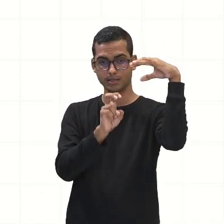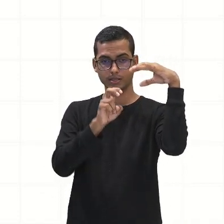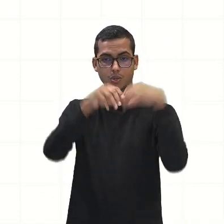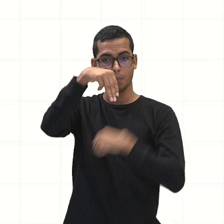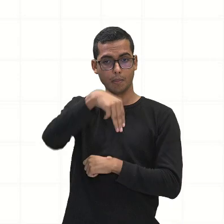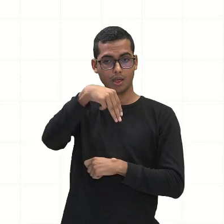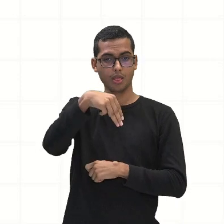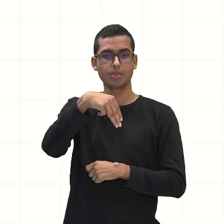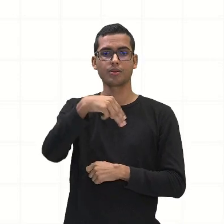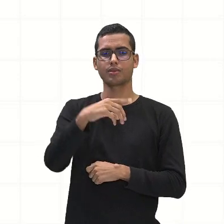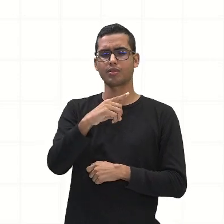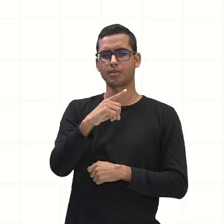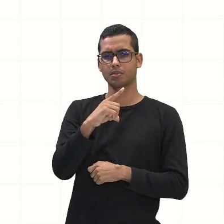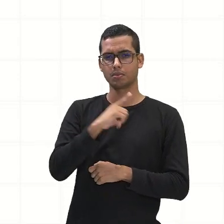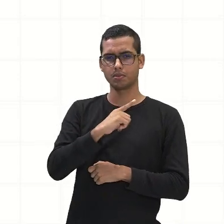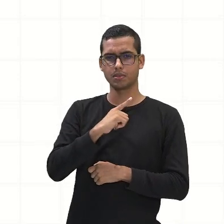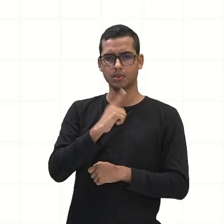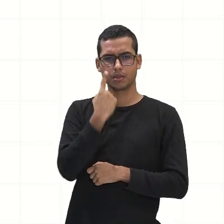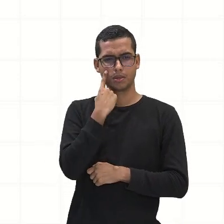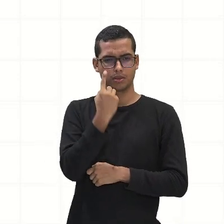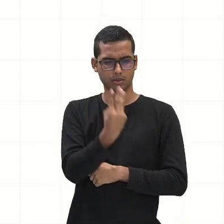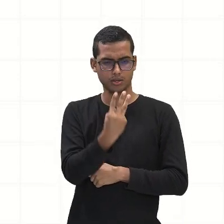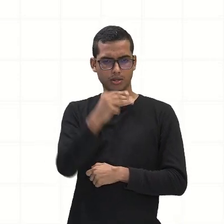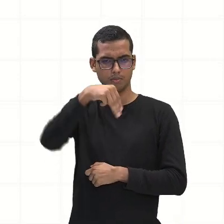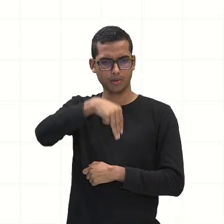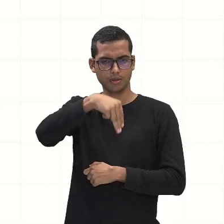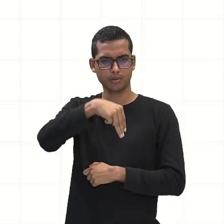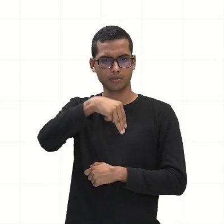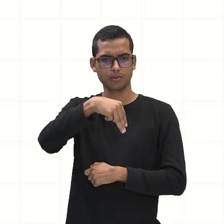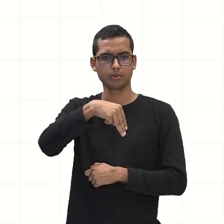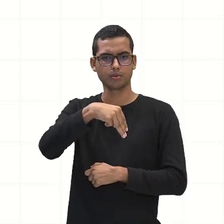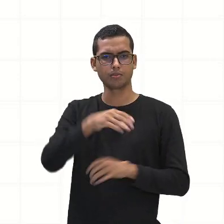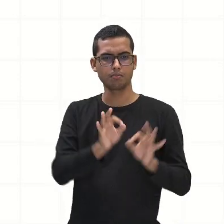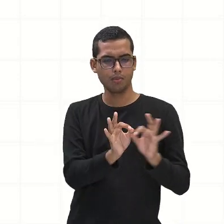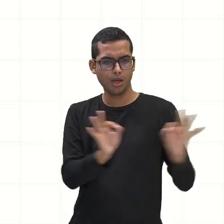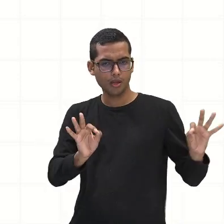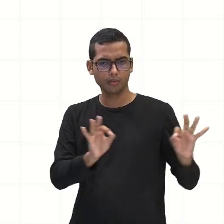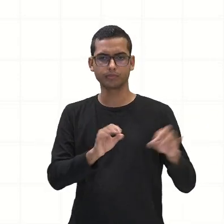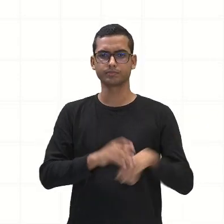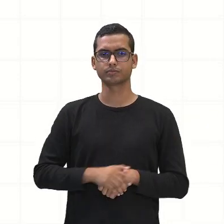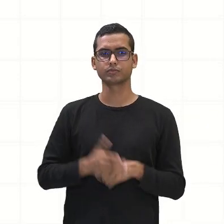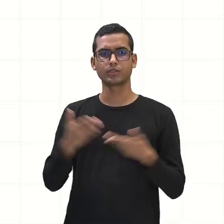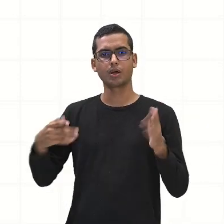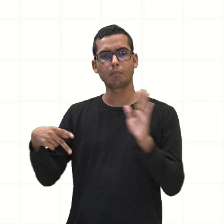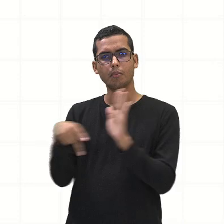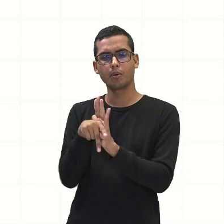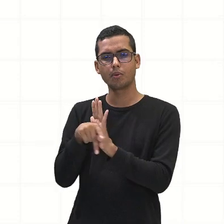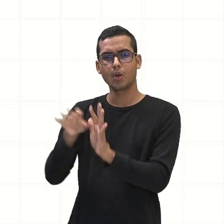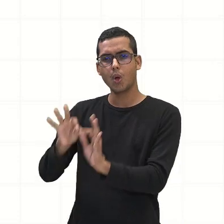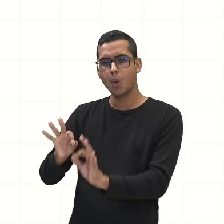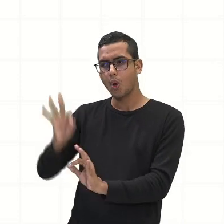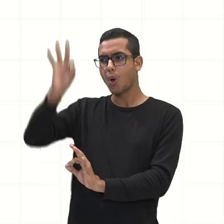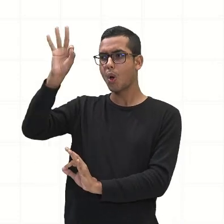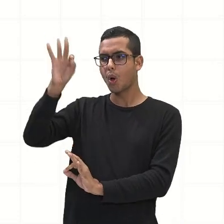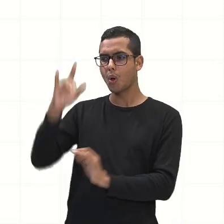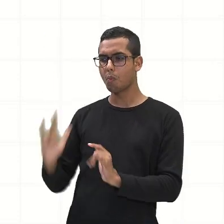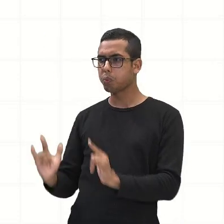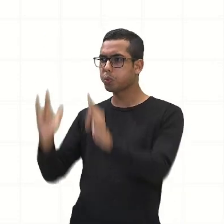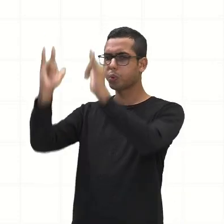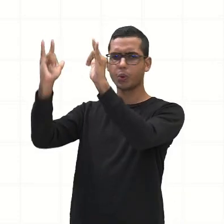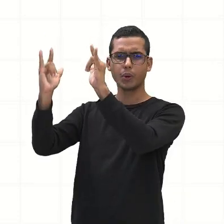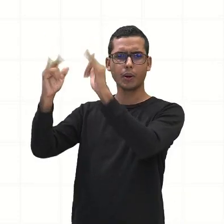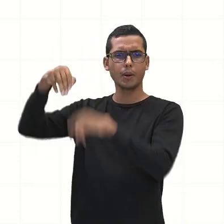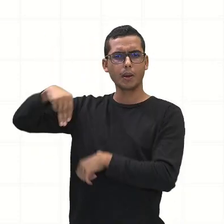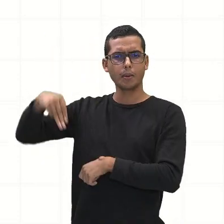3 metros. A altura do prédio em metros é. Então, temos aqui a